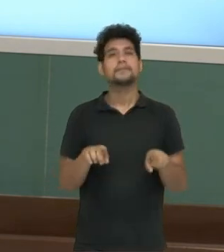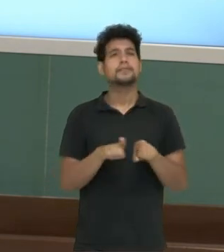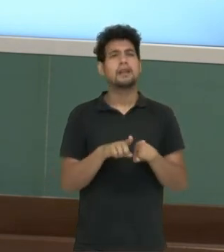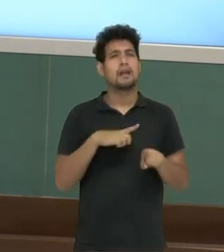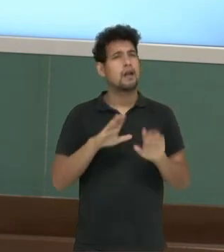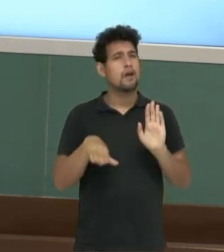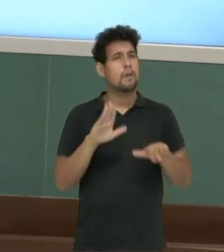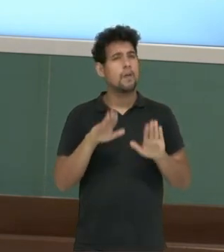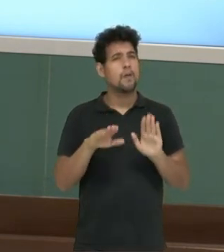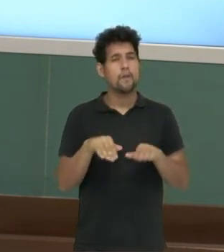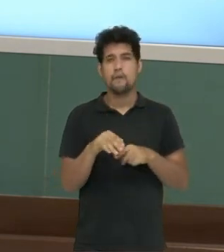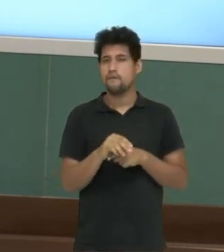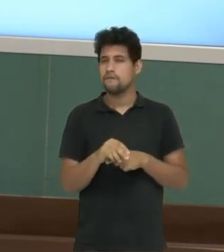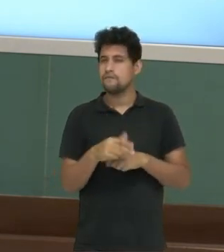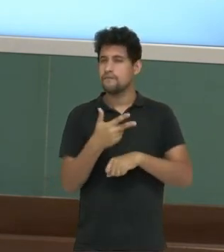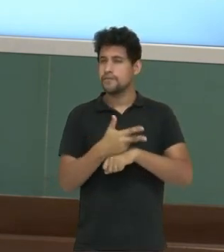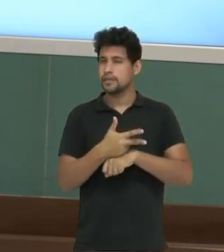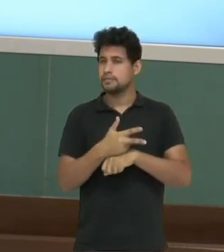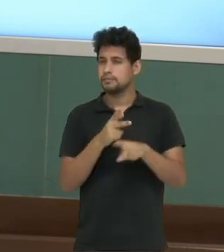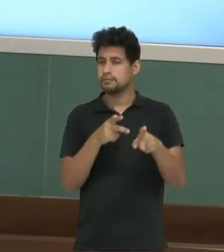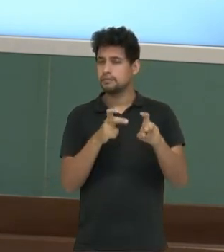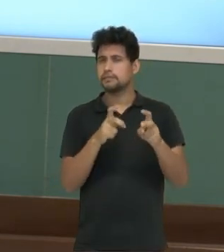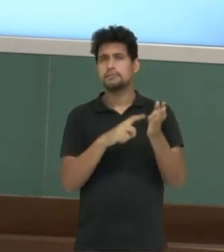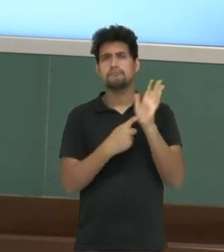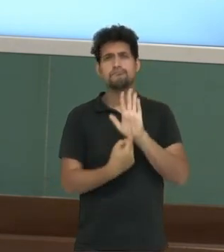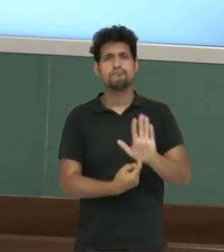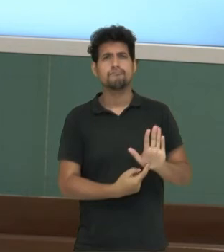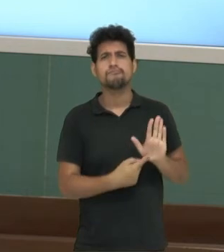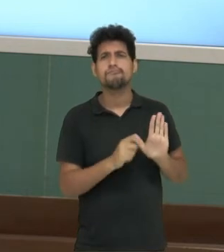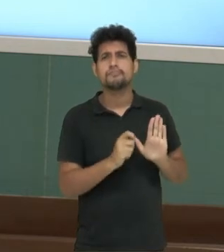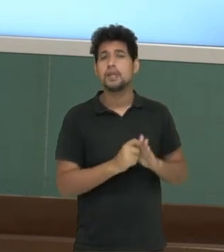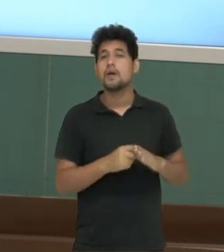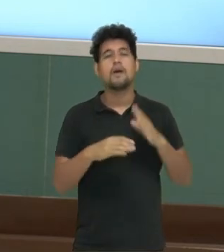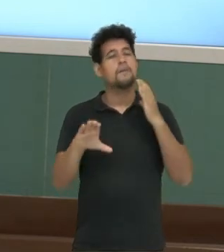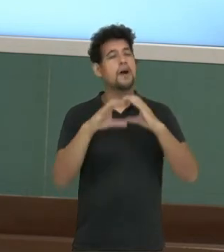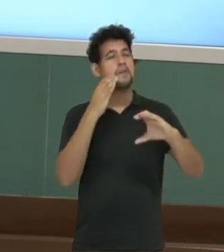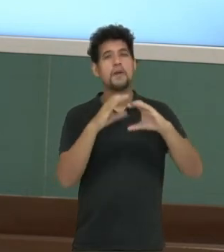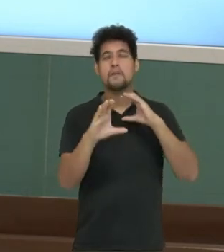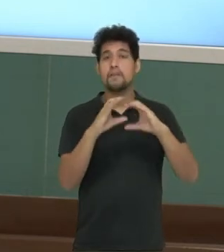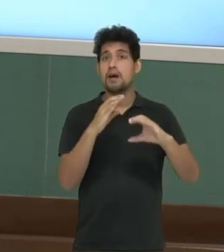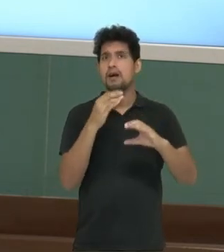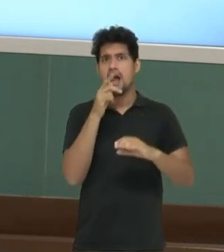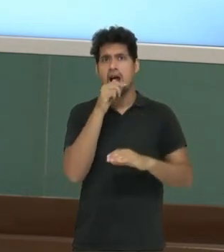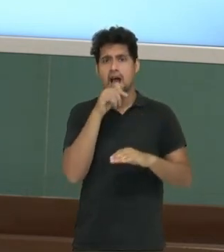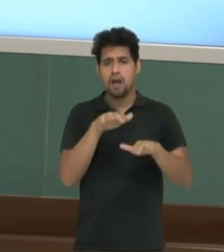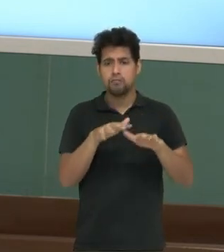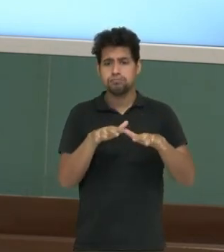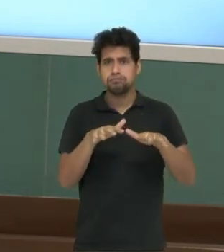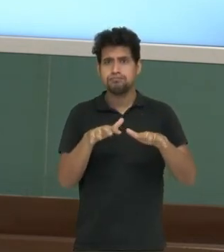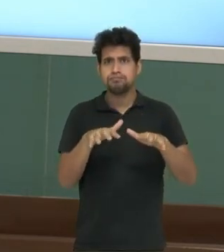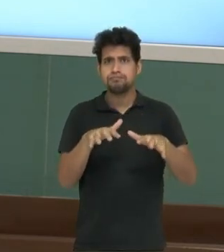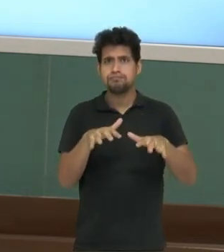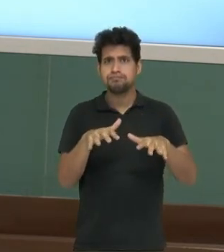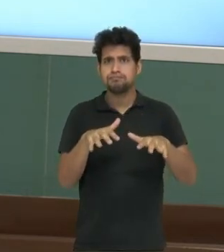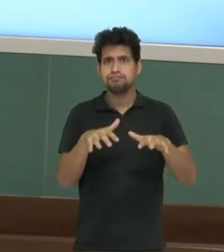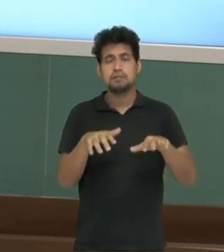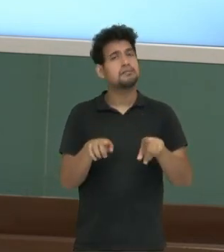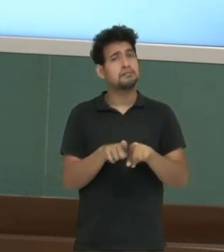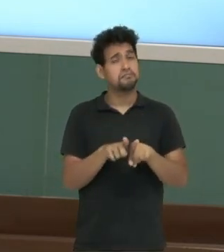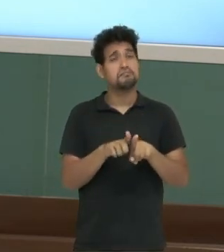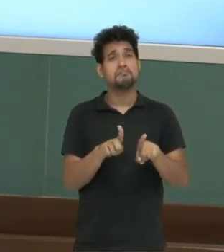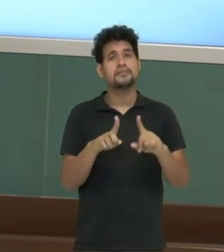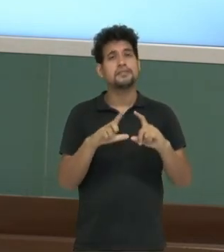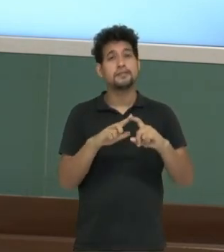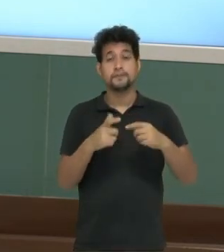alguns vídeos que, se você pesquisar na internet, vão mostrar lá essa vocalização fazendo vibrar a água, né, quando eles estão na água. Aqui nós temos um